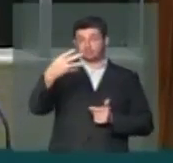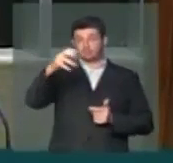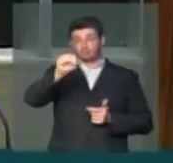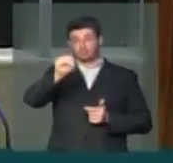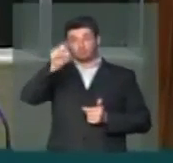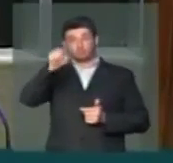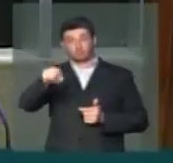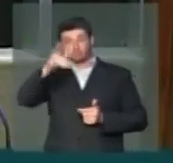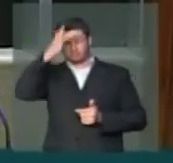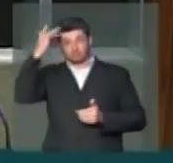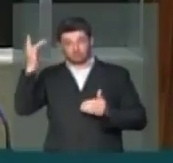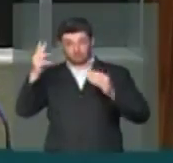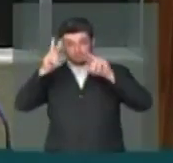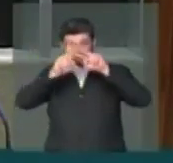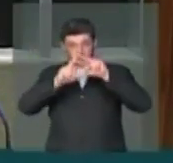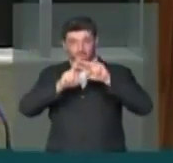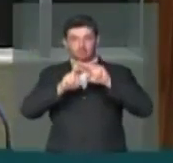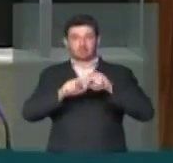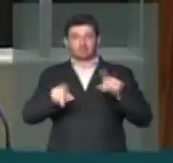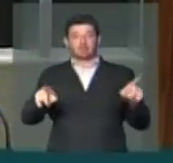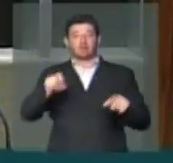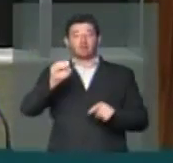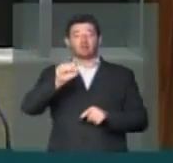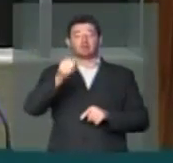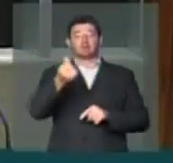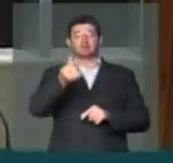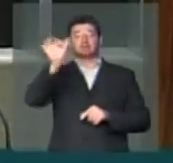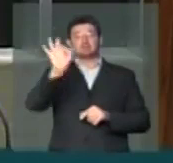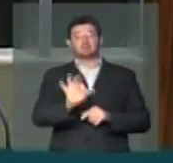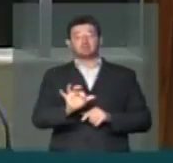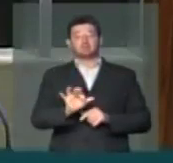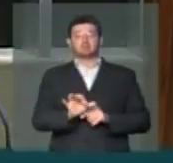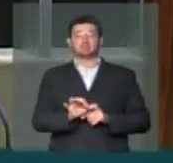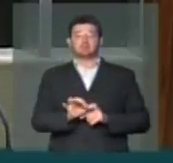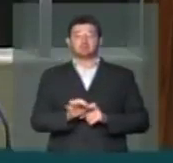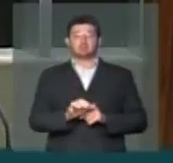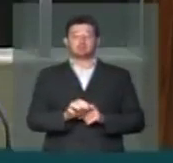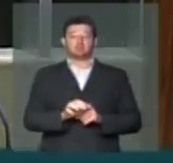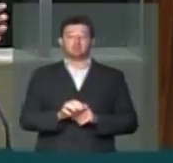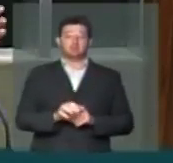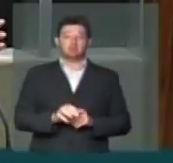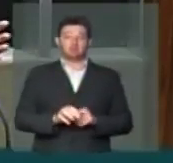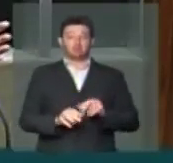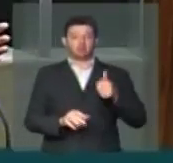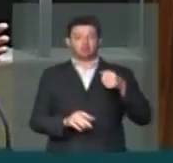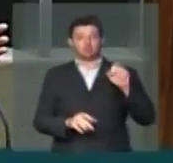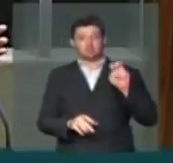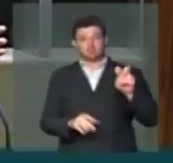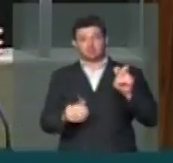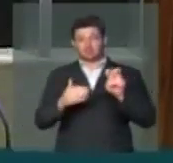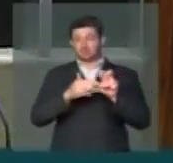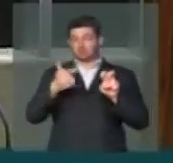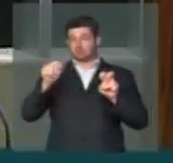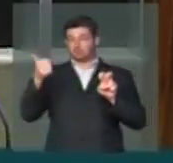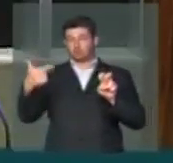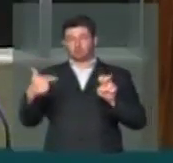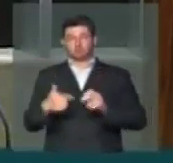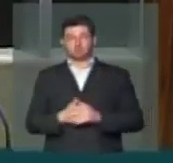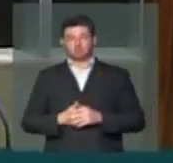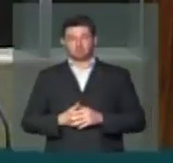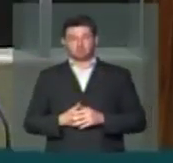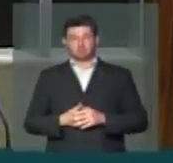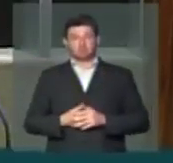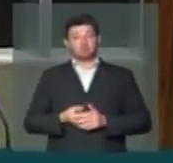mil detentos, com o crescimento de 86% de 2005 a 2012.